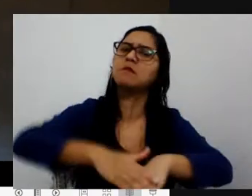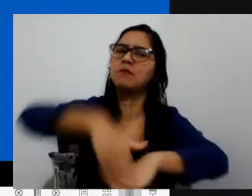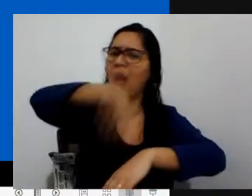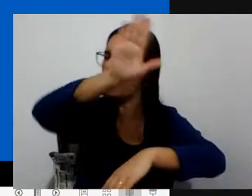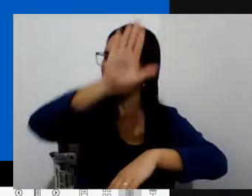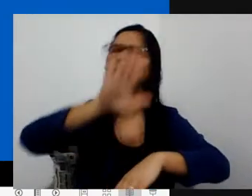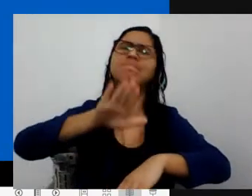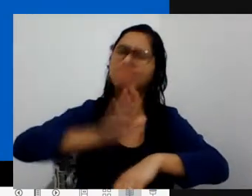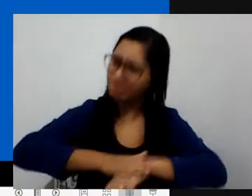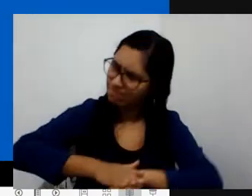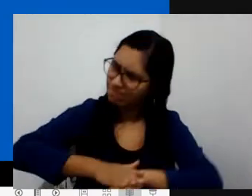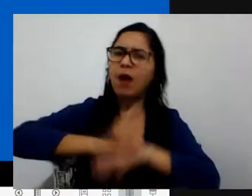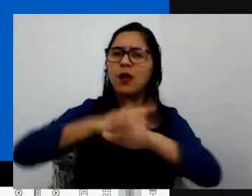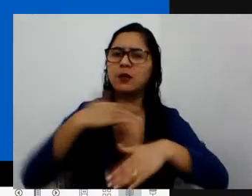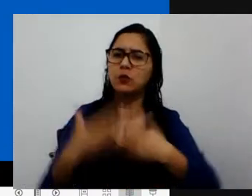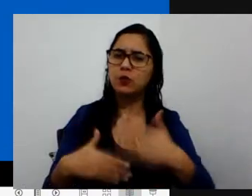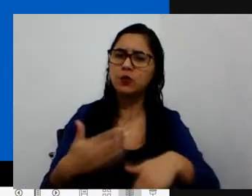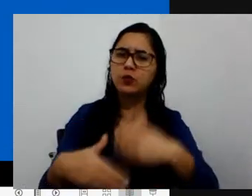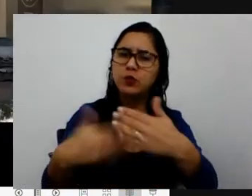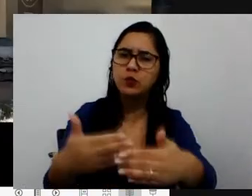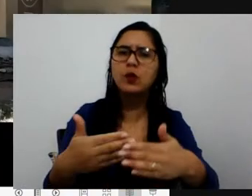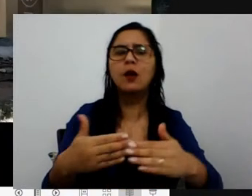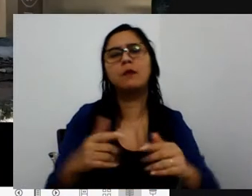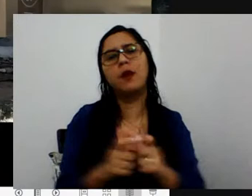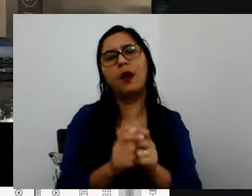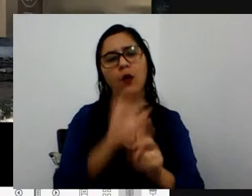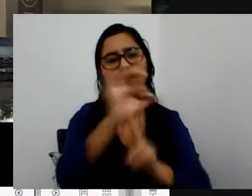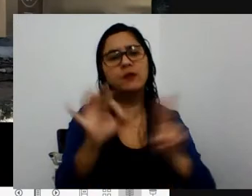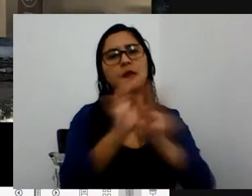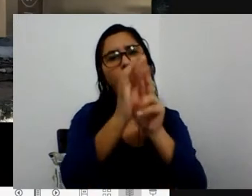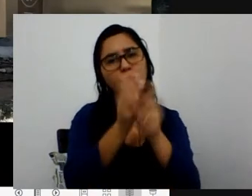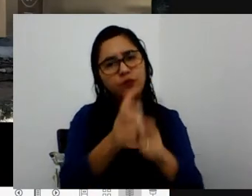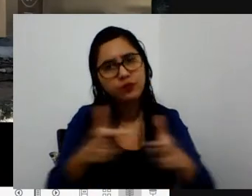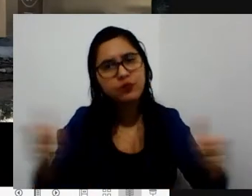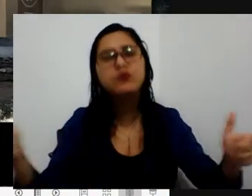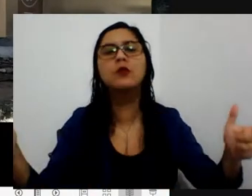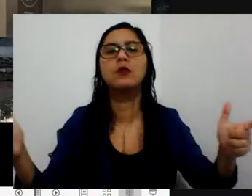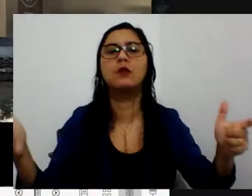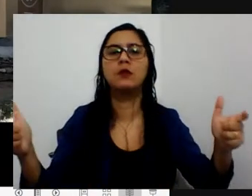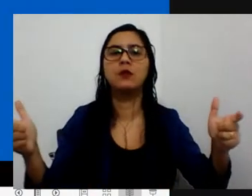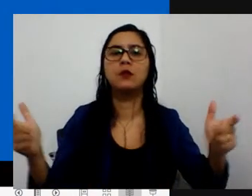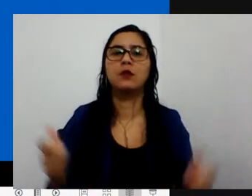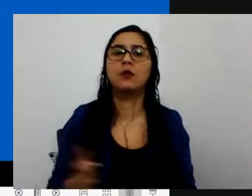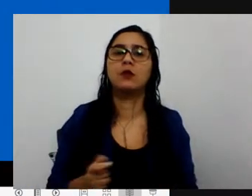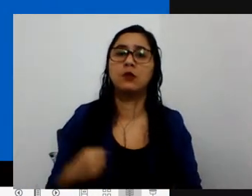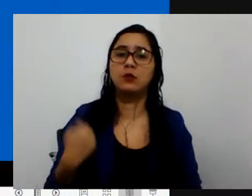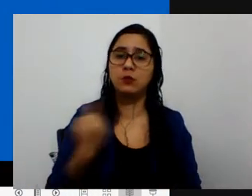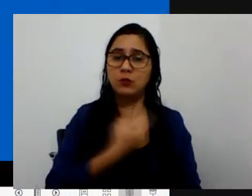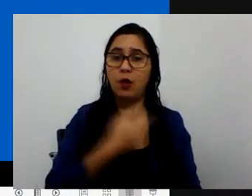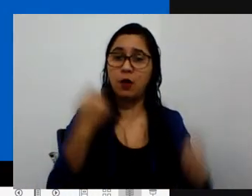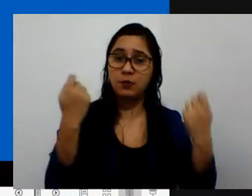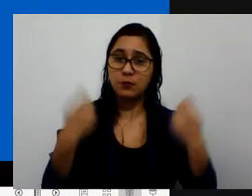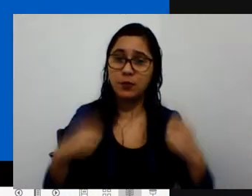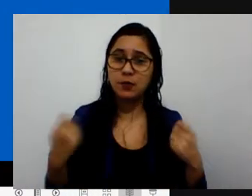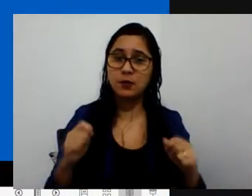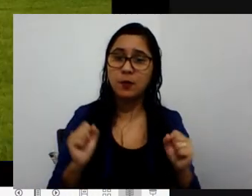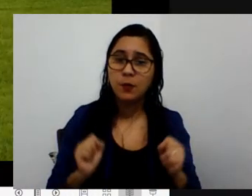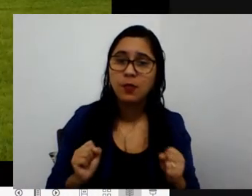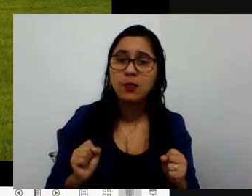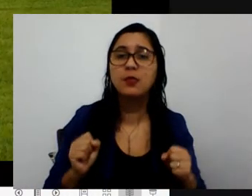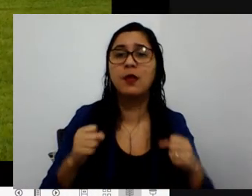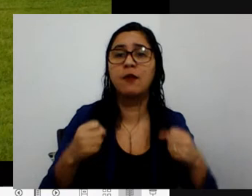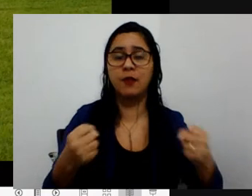muito mais avançar para o crescimento da UFSCar. Precisamos defender o valor